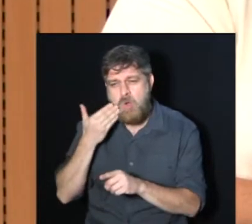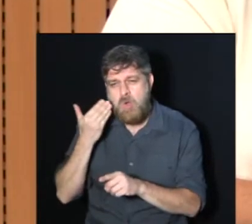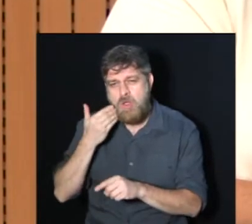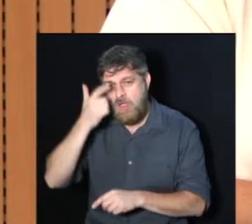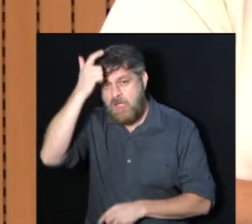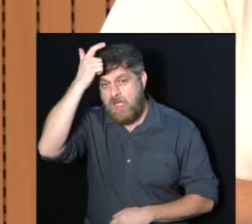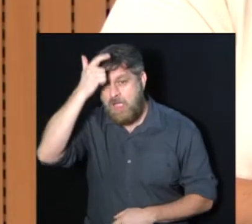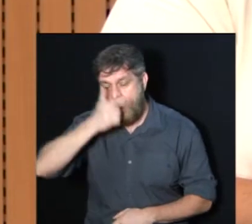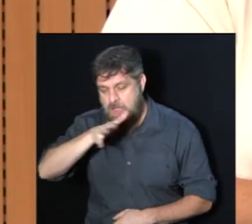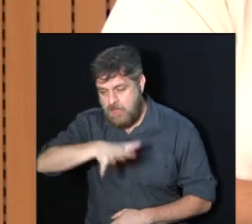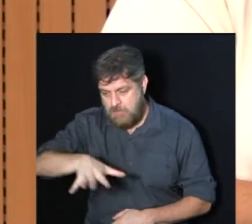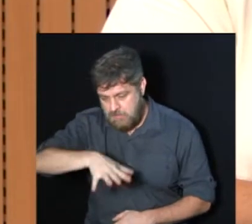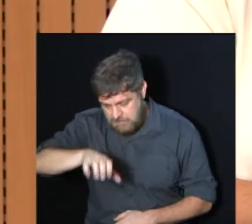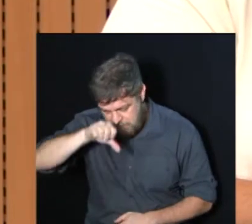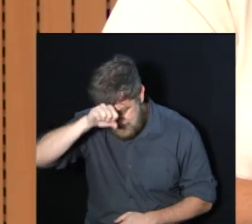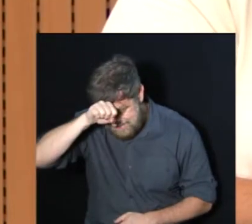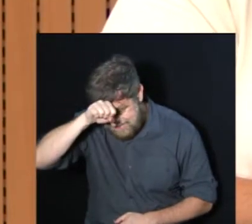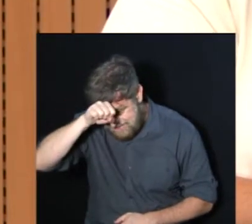em formação,